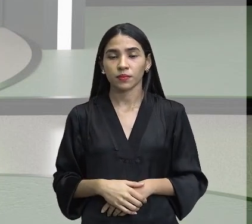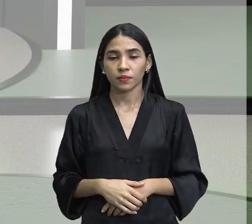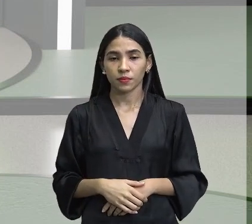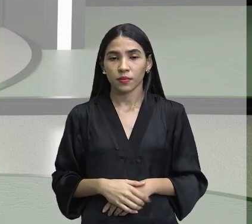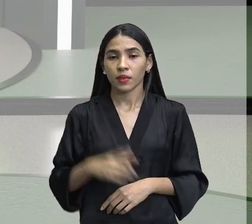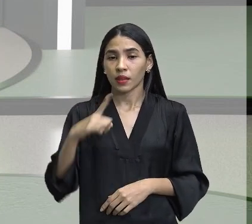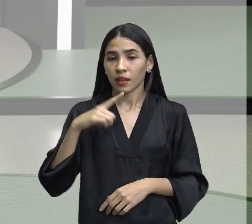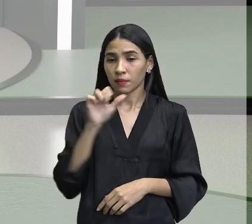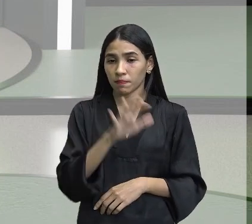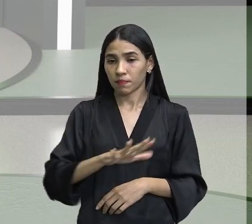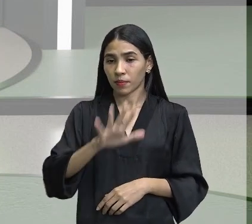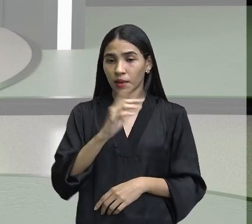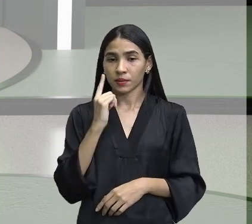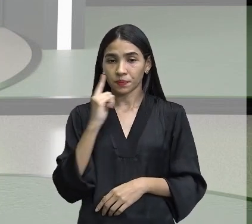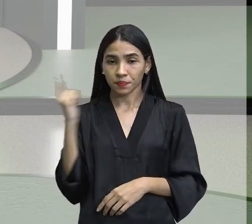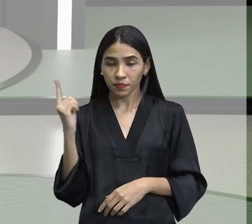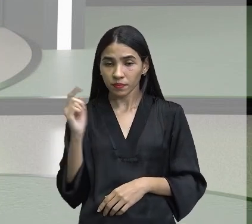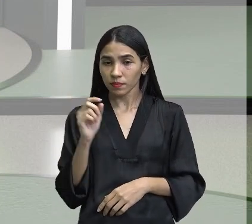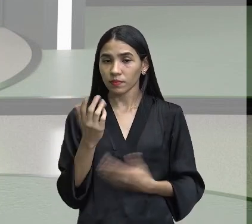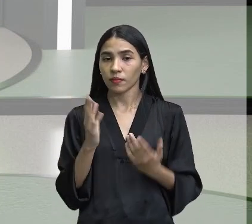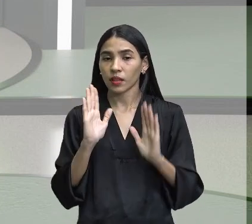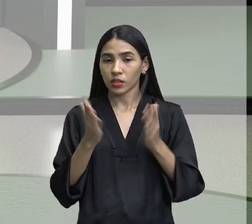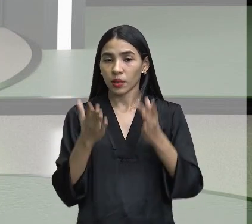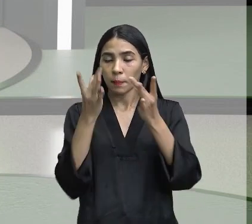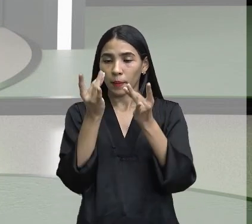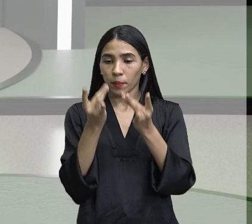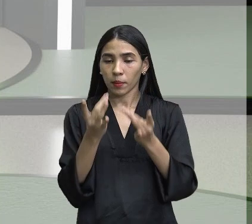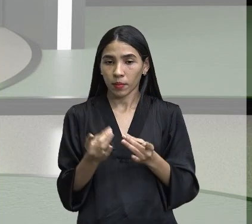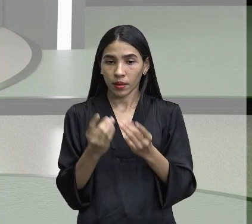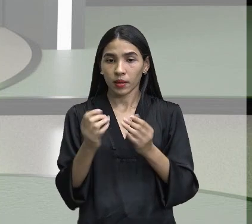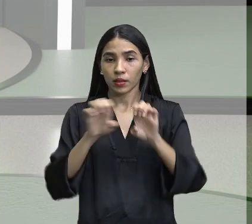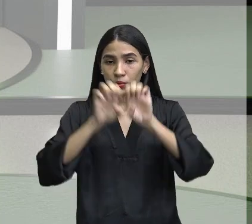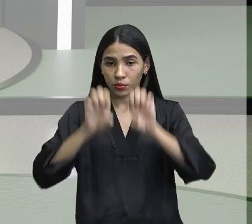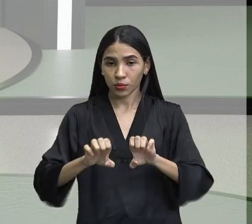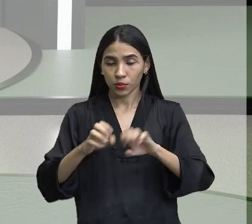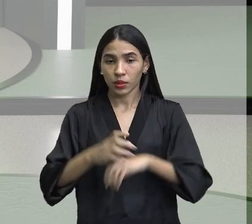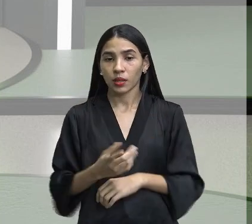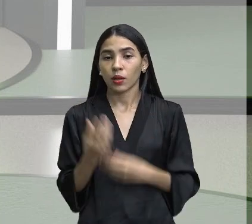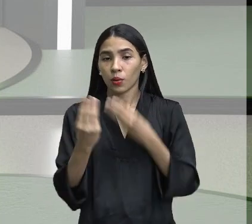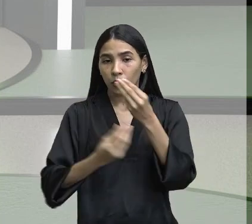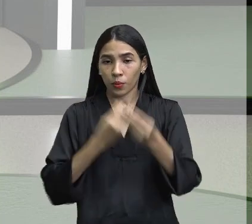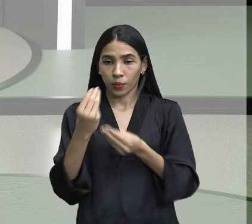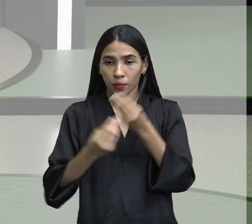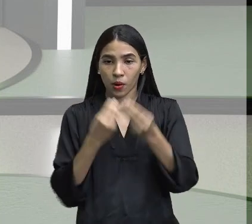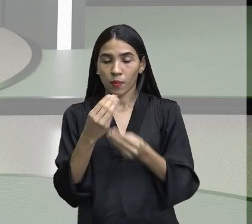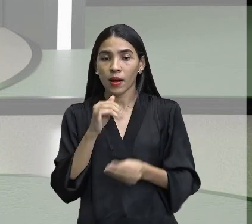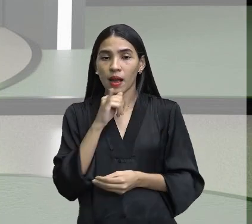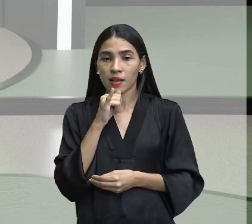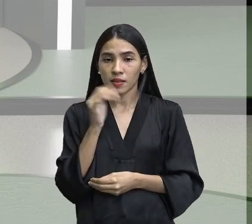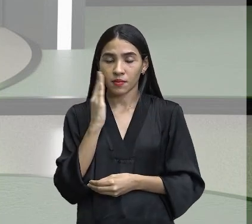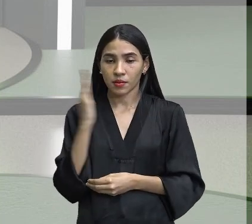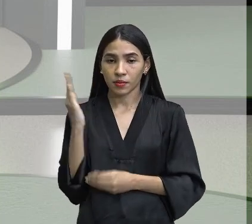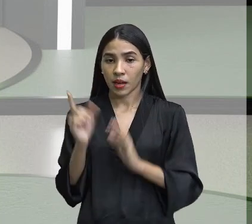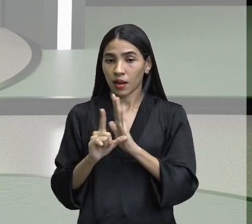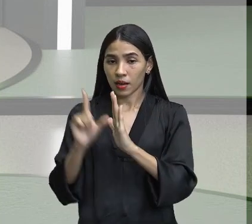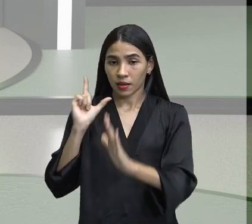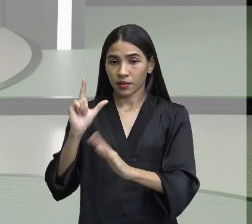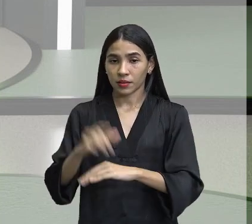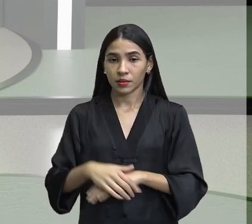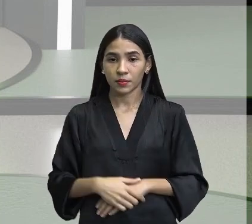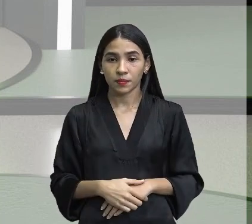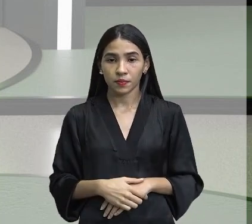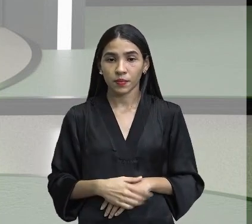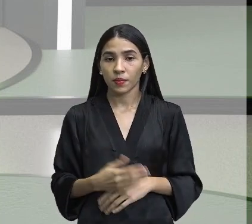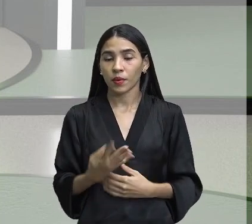alguns indivíduos, a gente já vai classificar eles conforme a estrutura, como a gente viu nos indivíduos anteriormente.